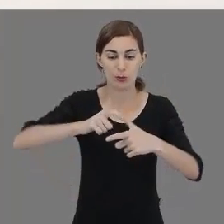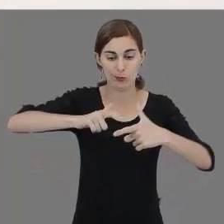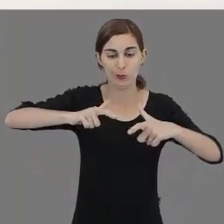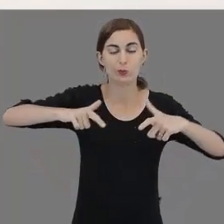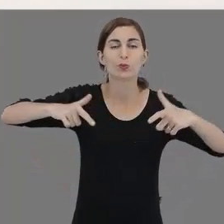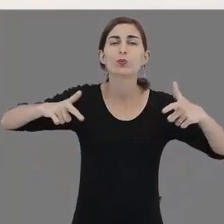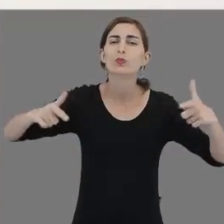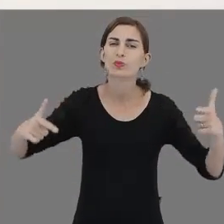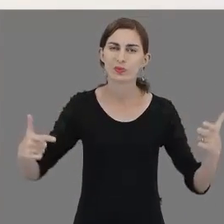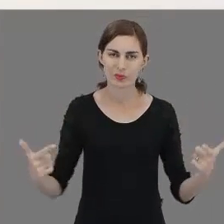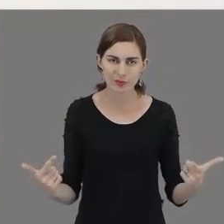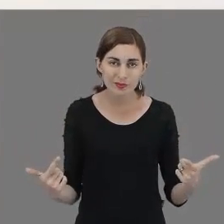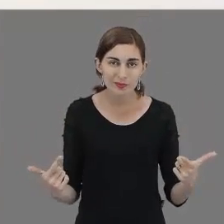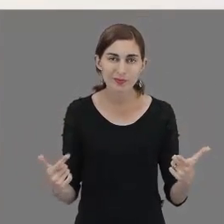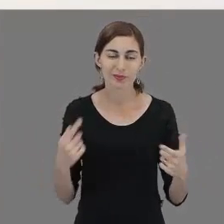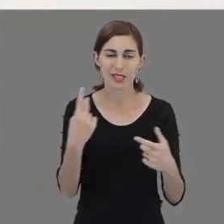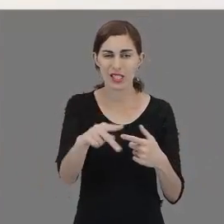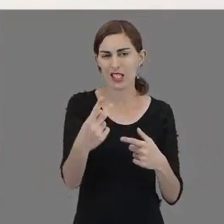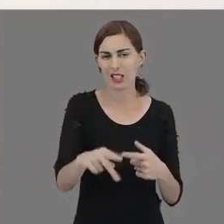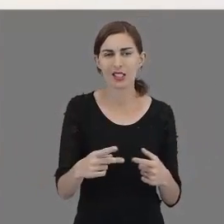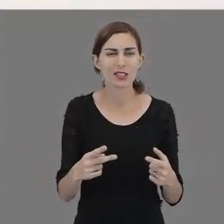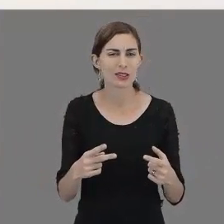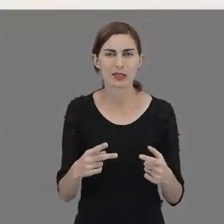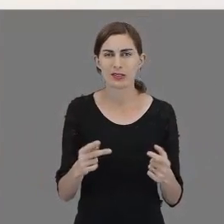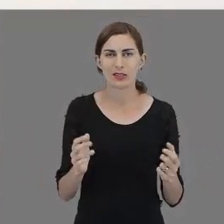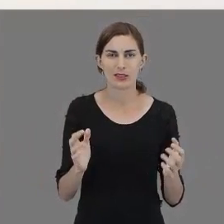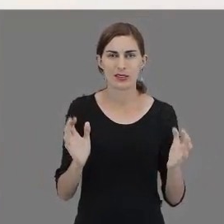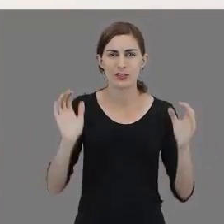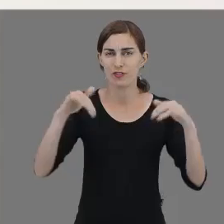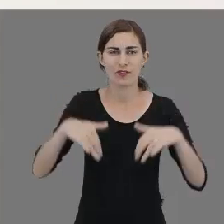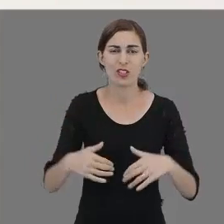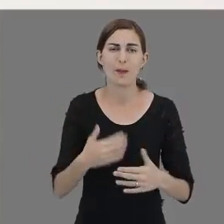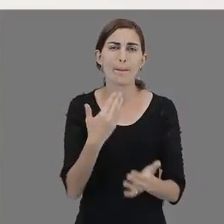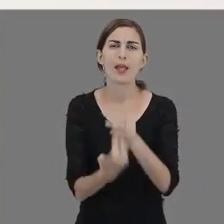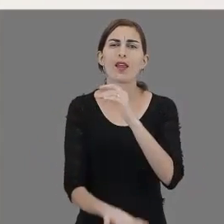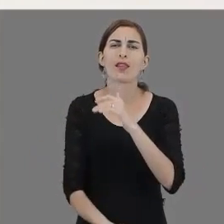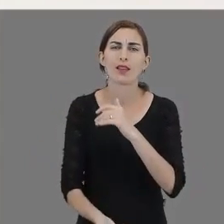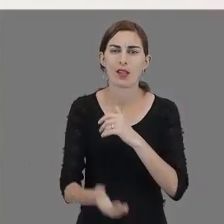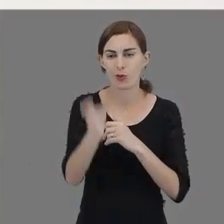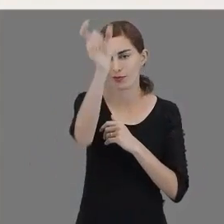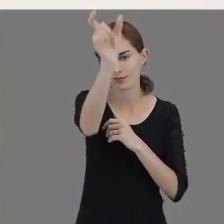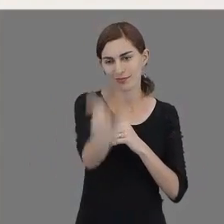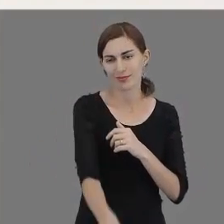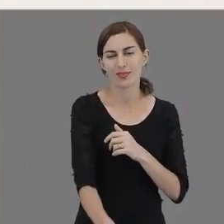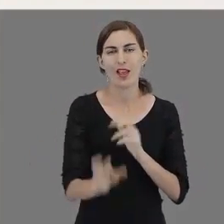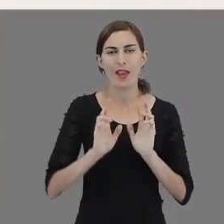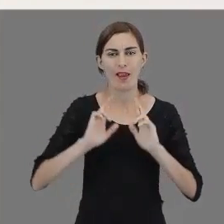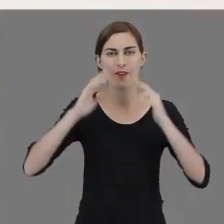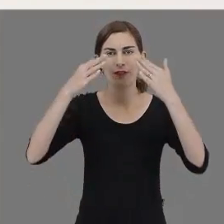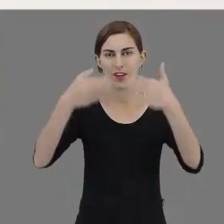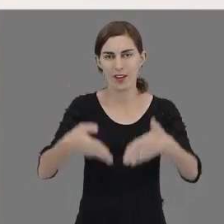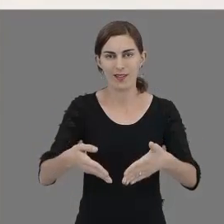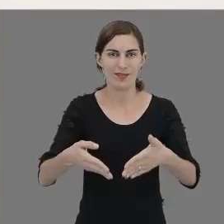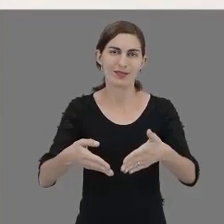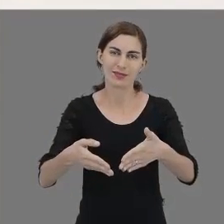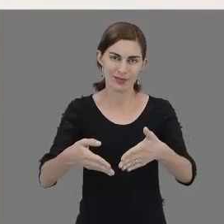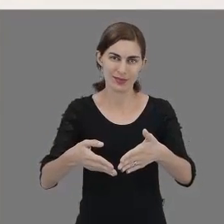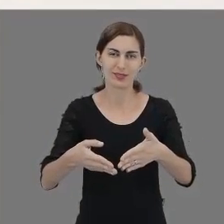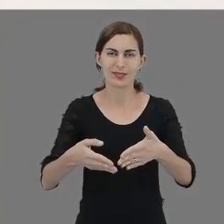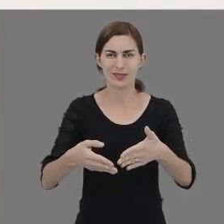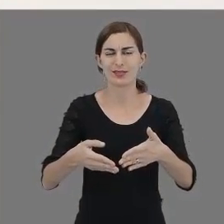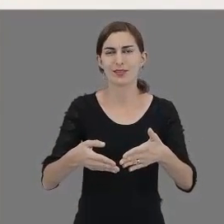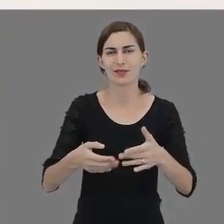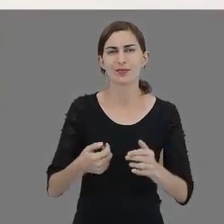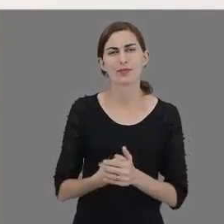cresceu e ele mergulhou-se em si mesmo e perdeu o cidadão como referência como seu